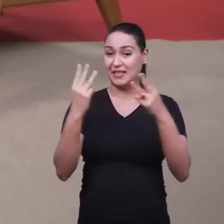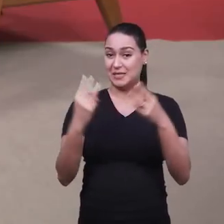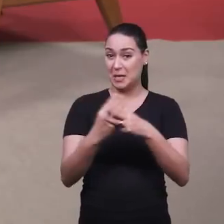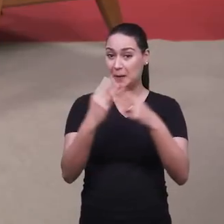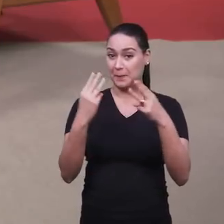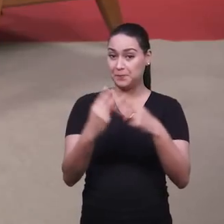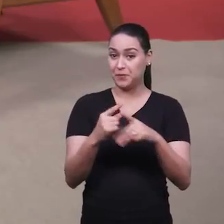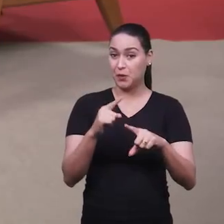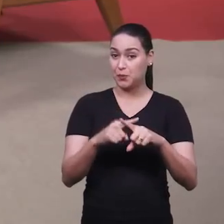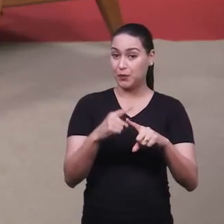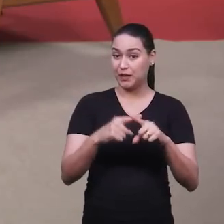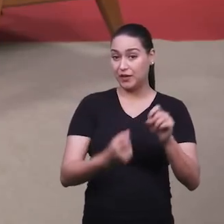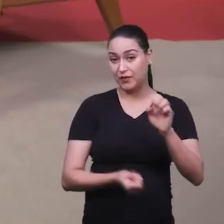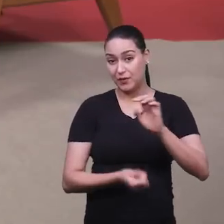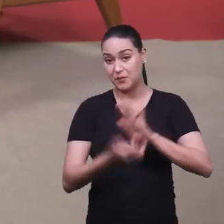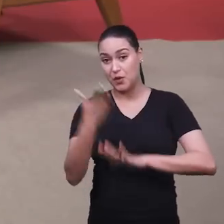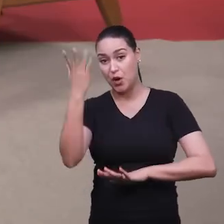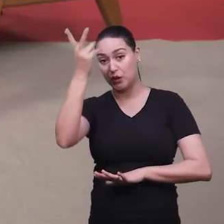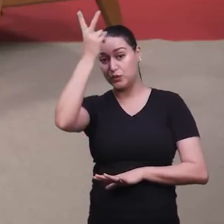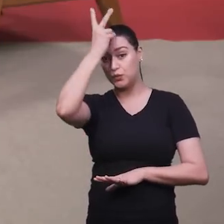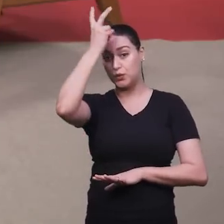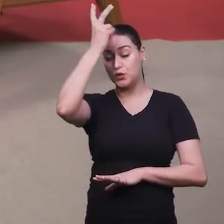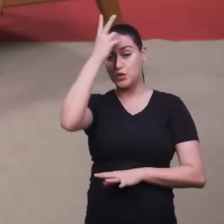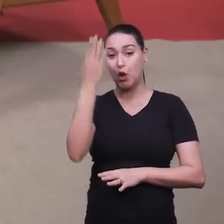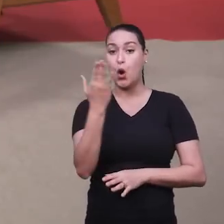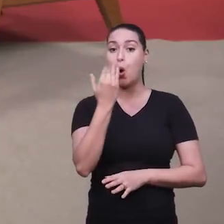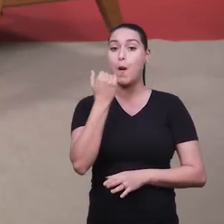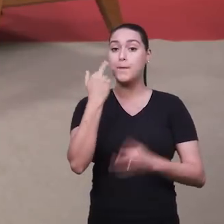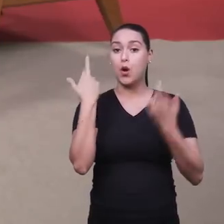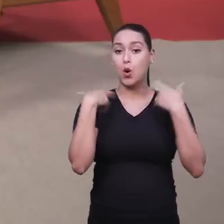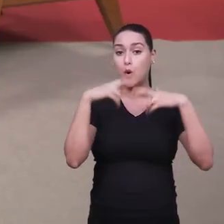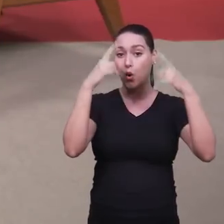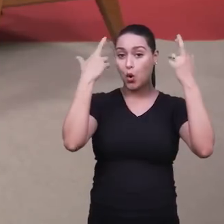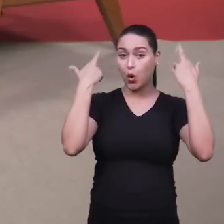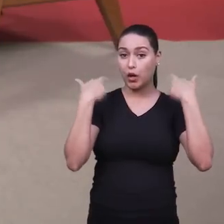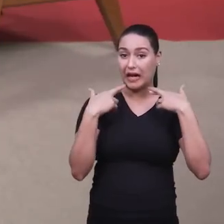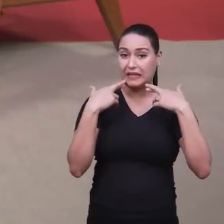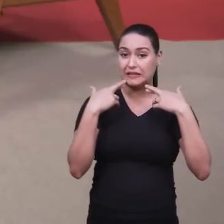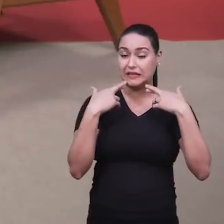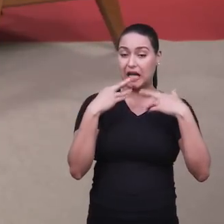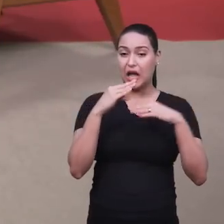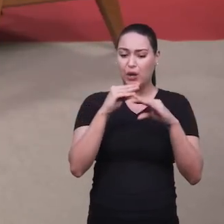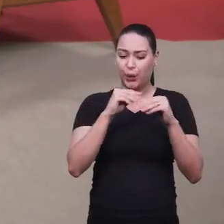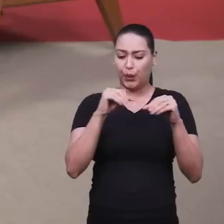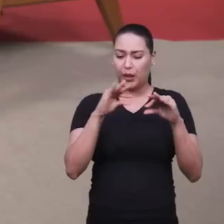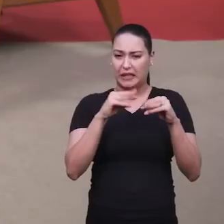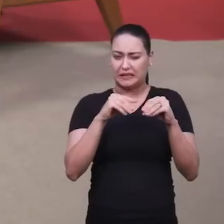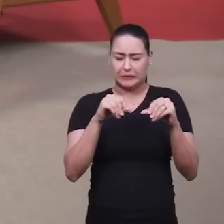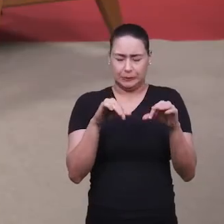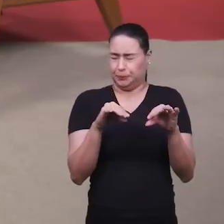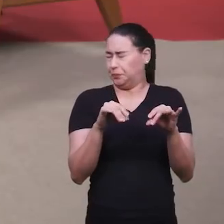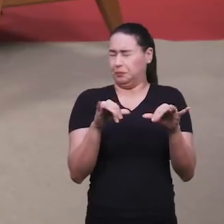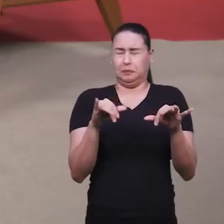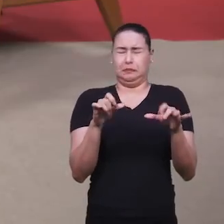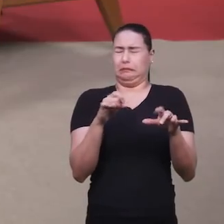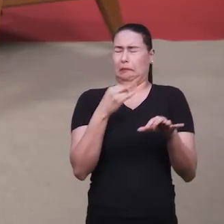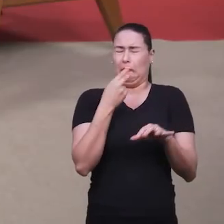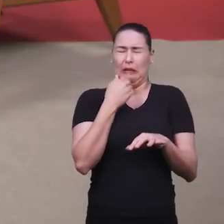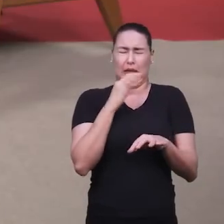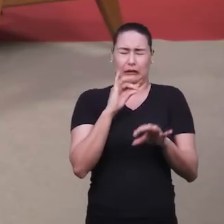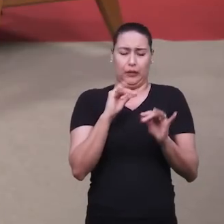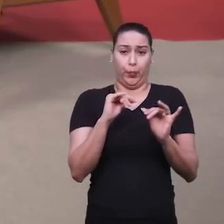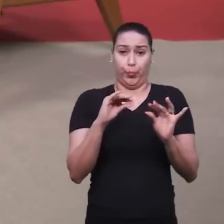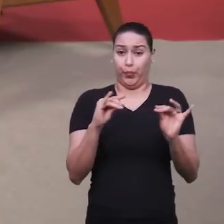Israel. Porque lá, na saída do Egito, eles comeram cordeiro e o tempero